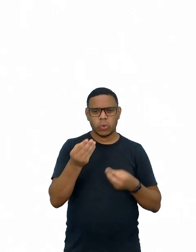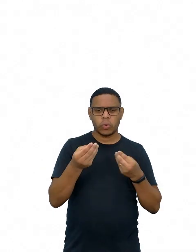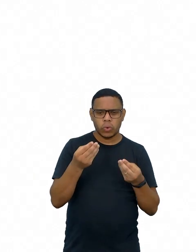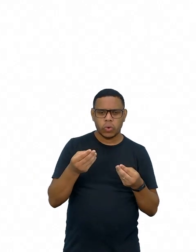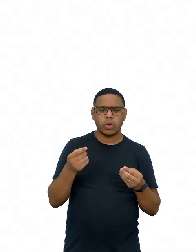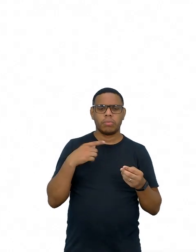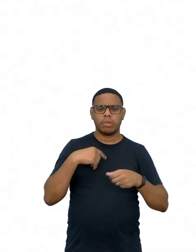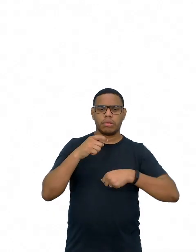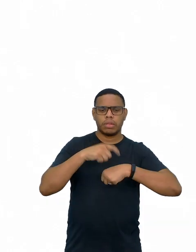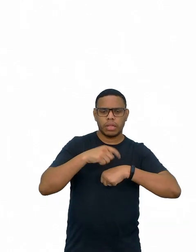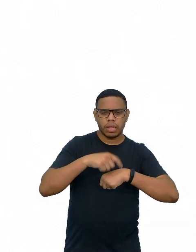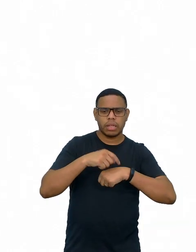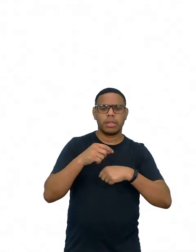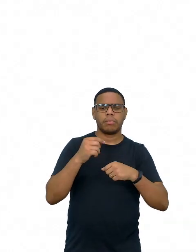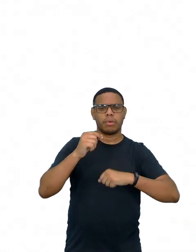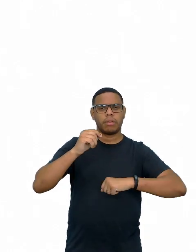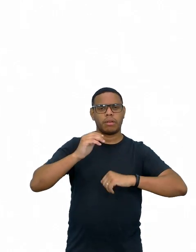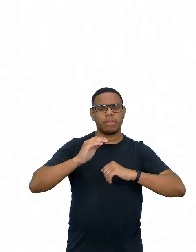com mais tempo sobre